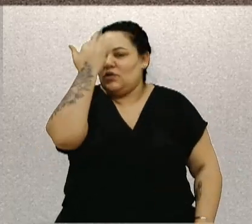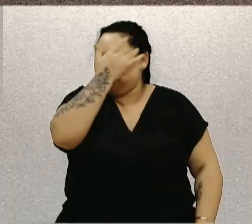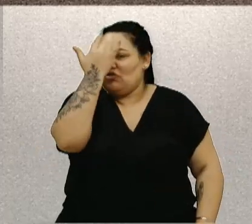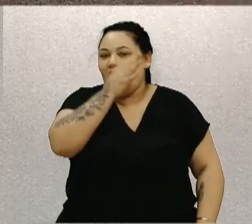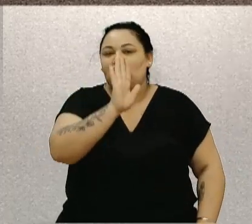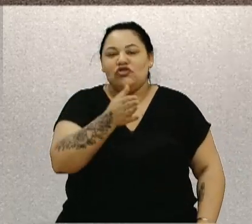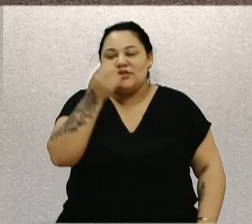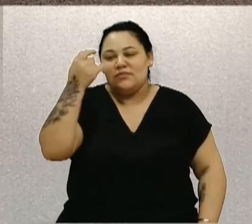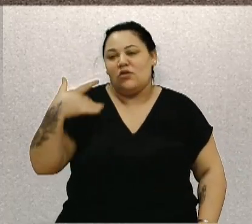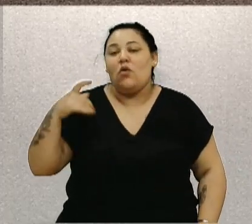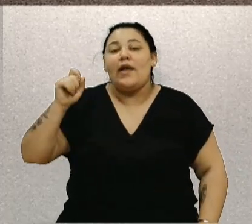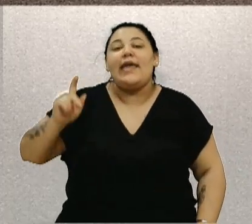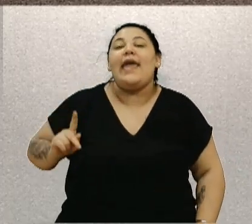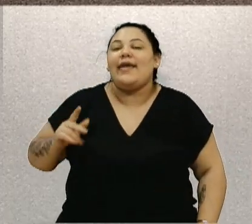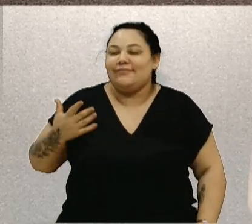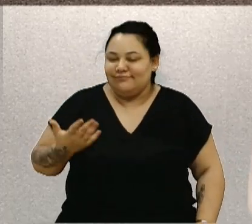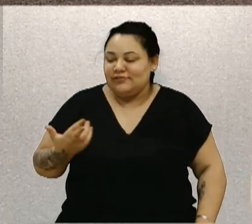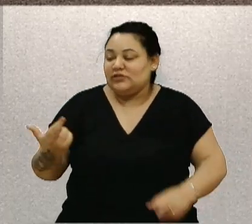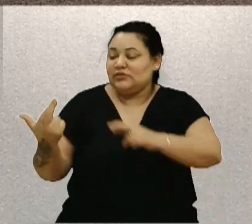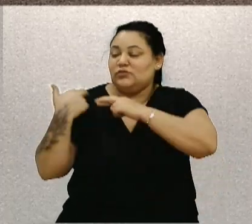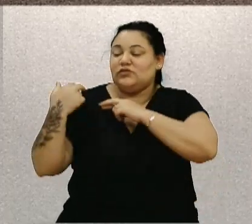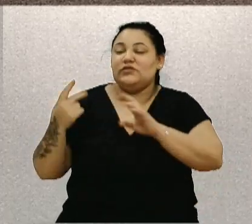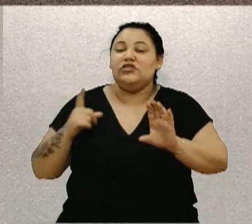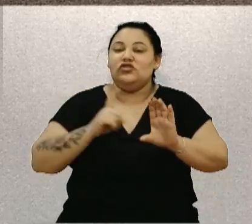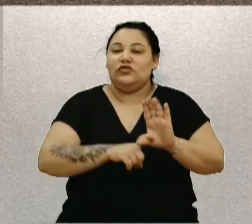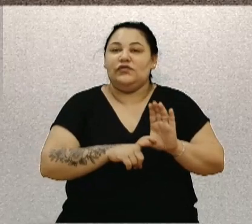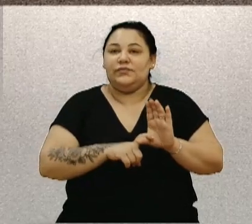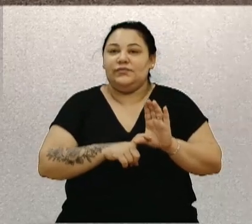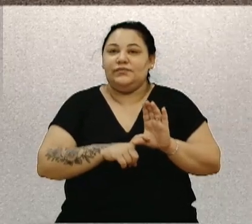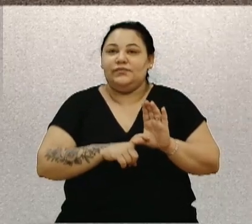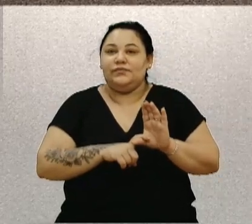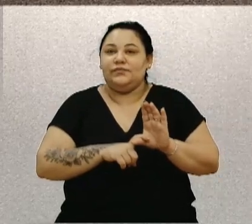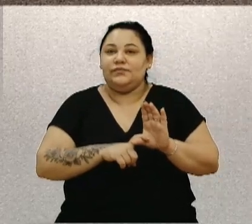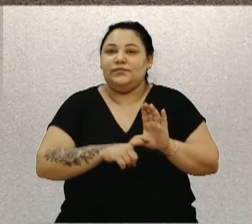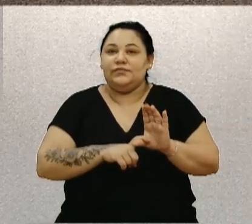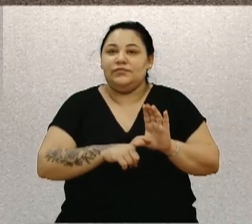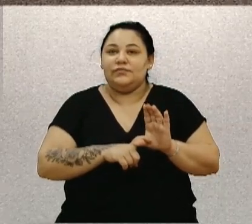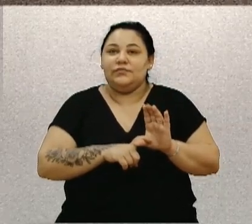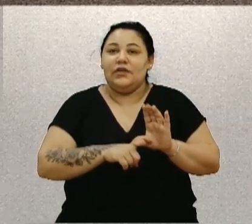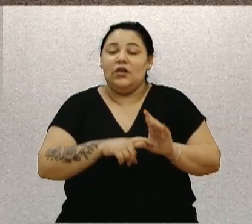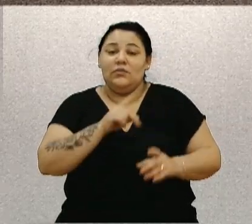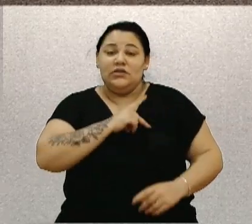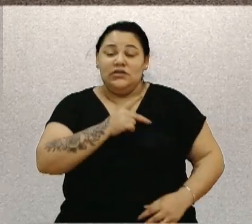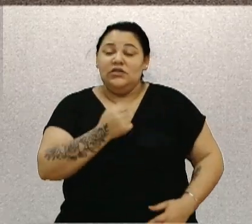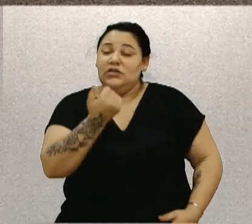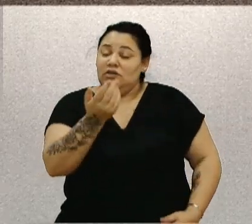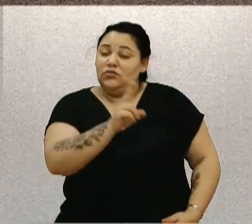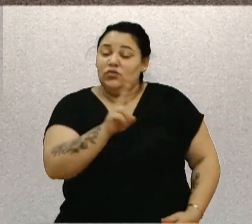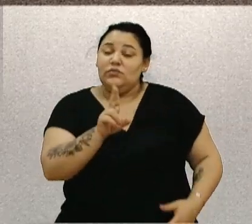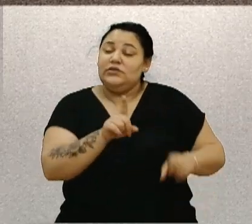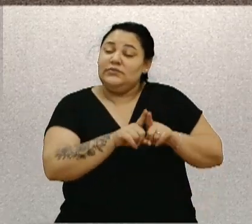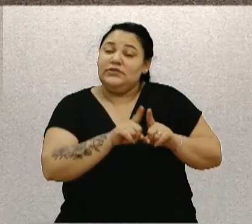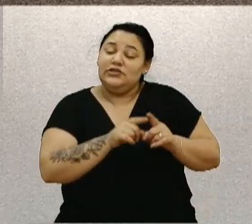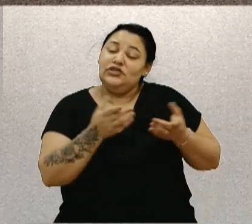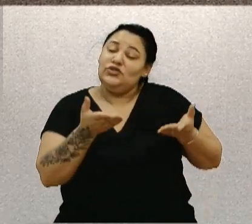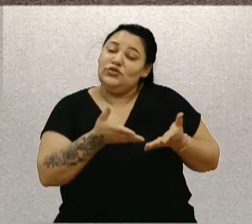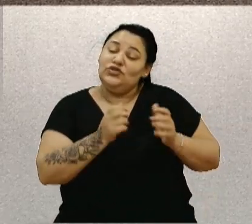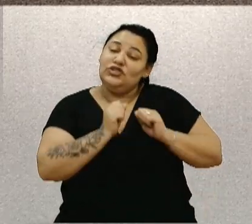nomes à época para nós, o atual presidente deu nome novamente à pessoa e hoje estão